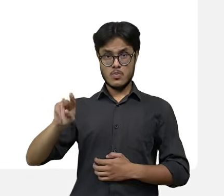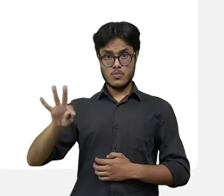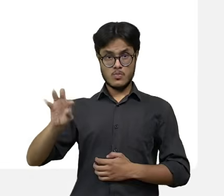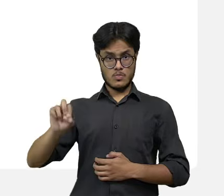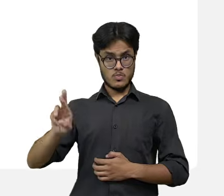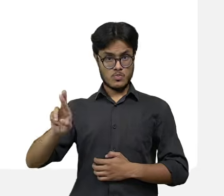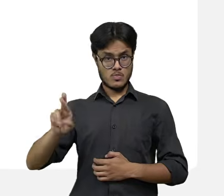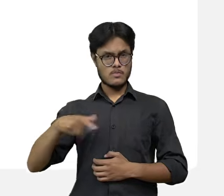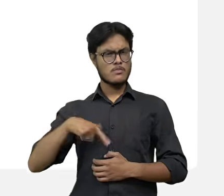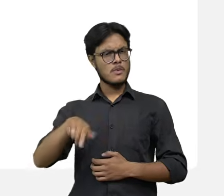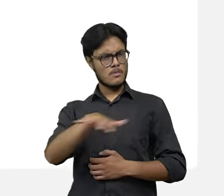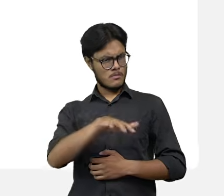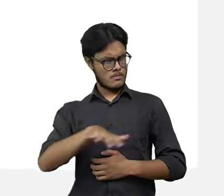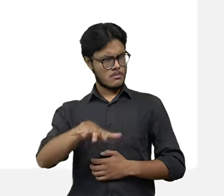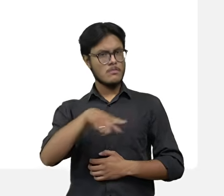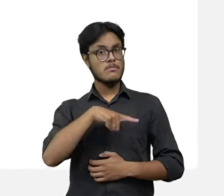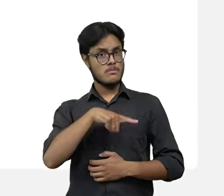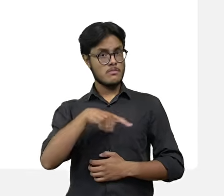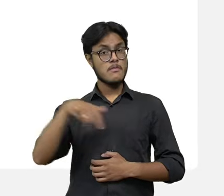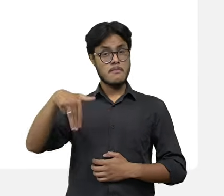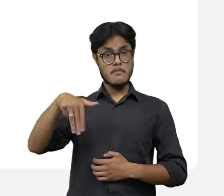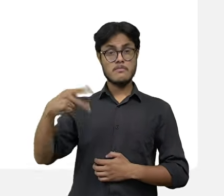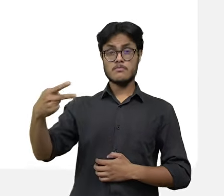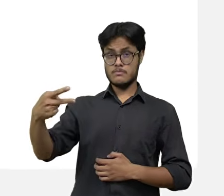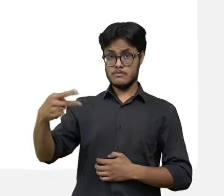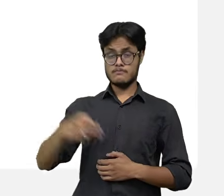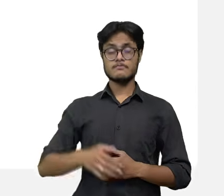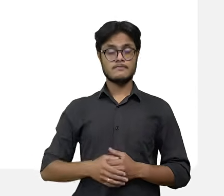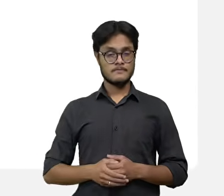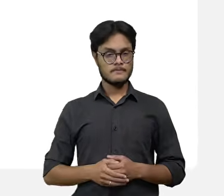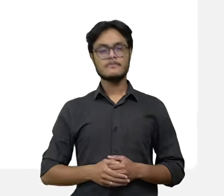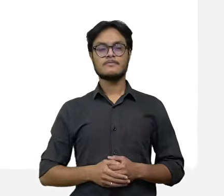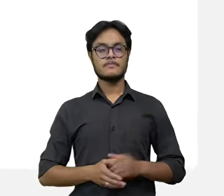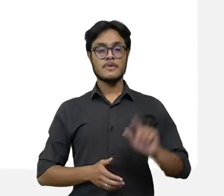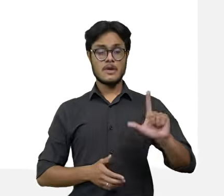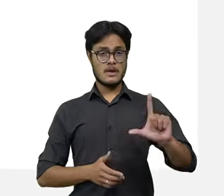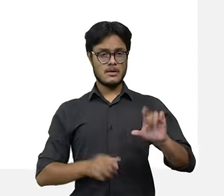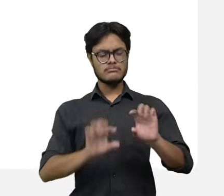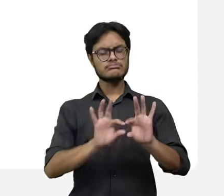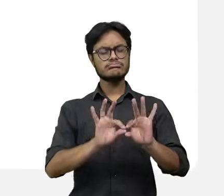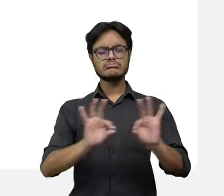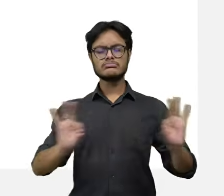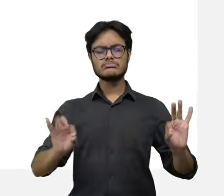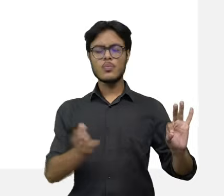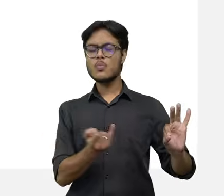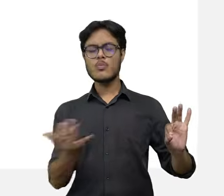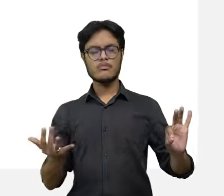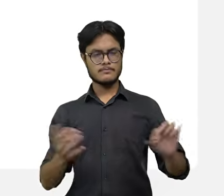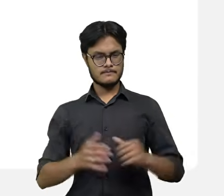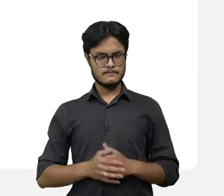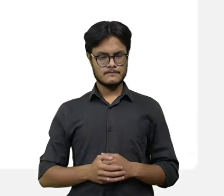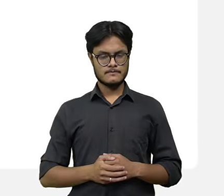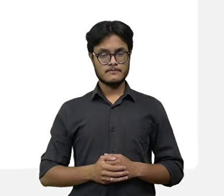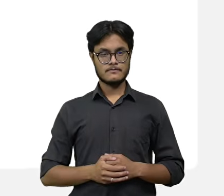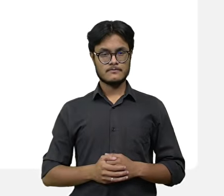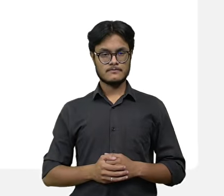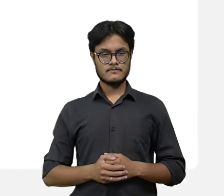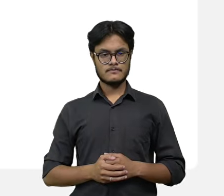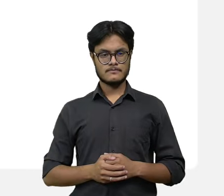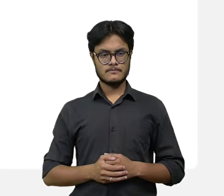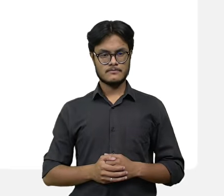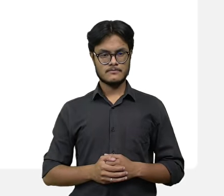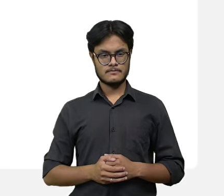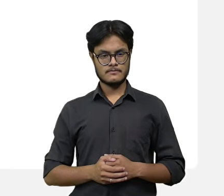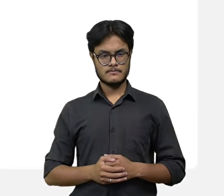no sistema internacional é dada em metro quadrado, L é o comprimento do condutor e Rho,